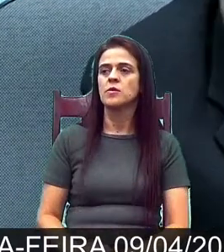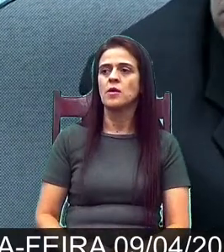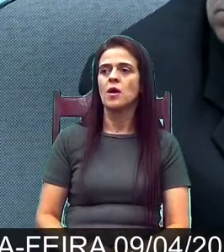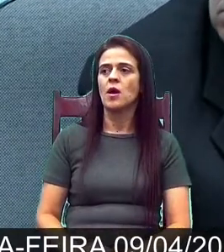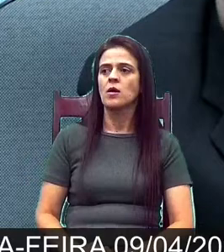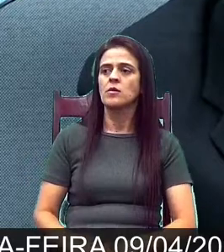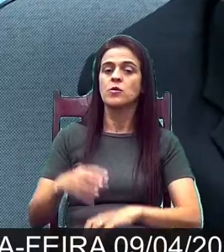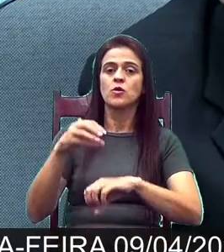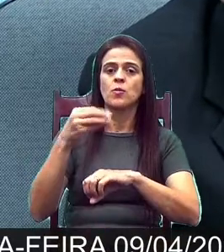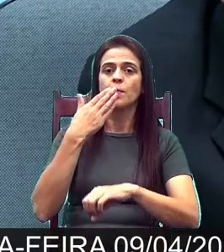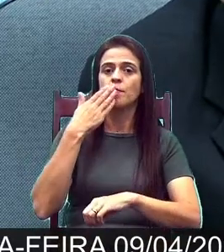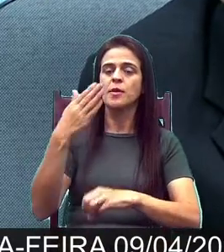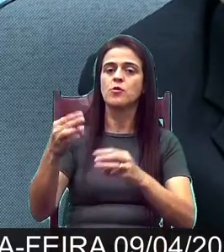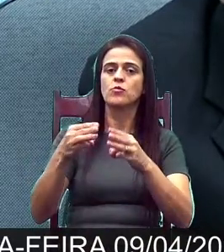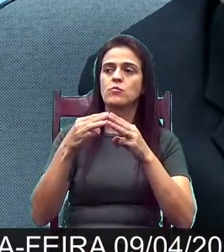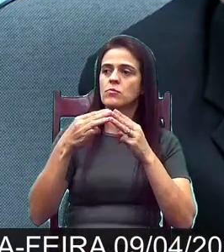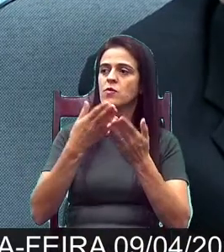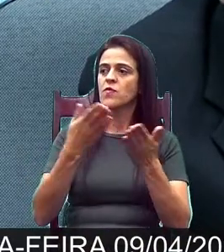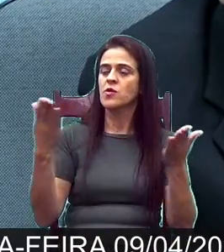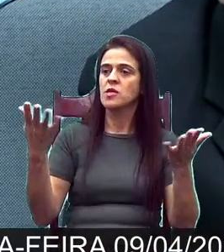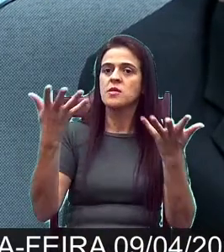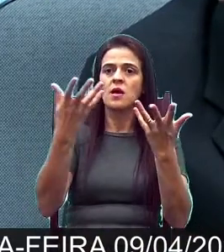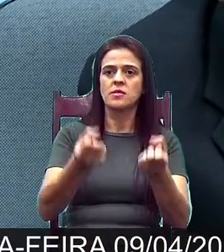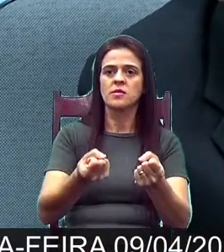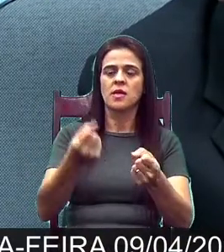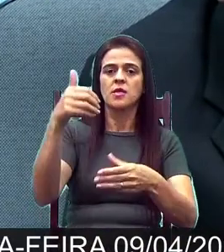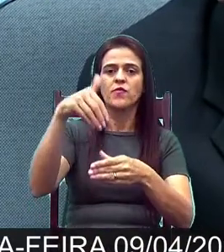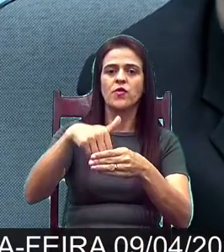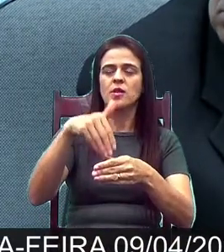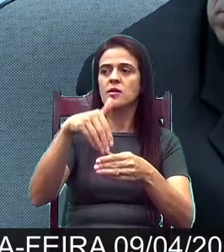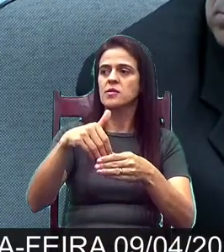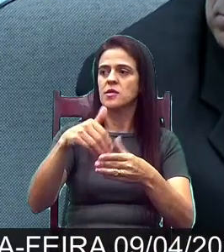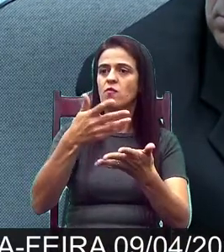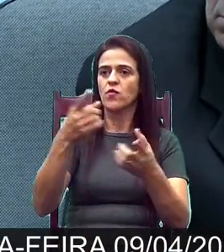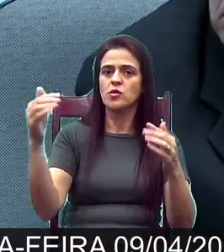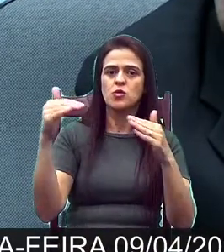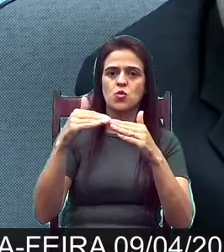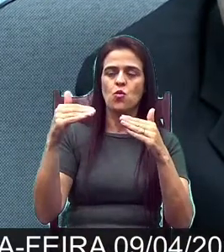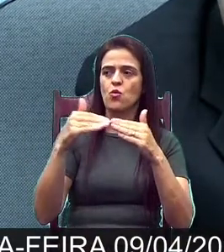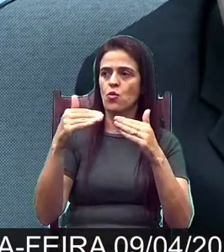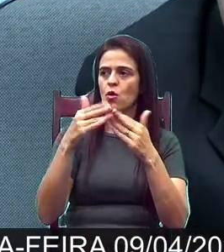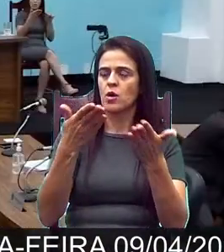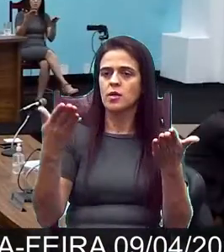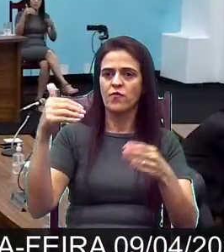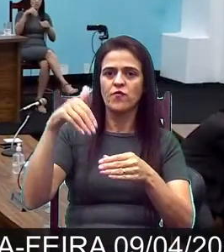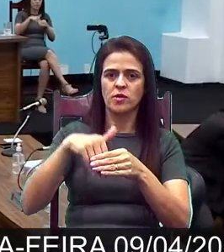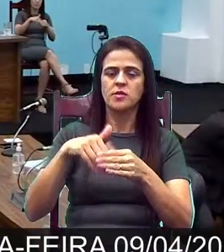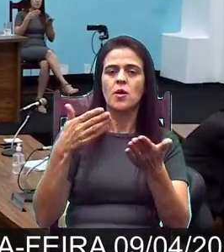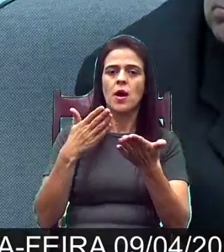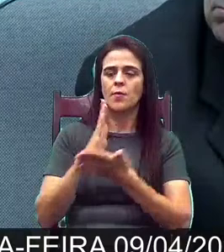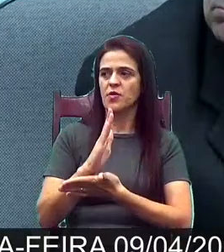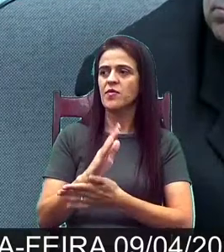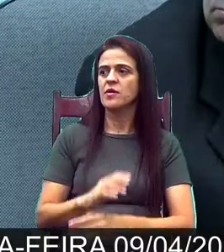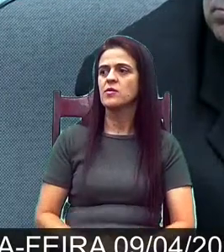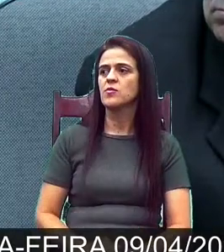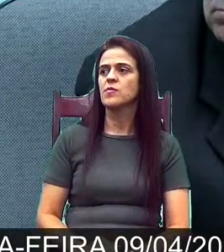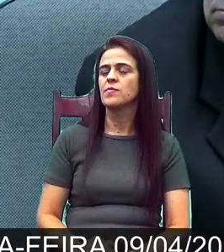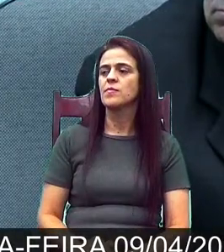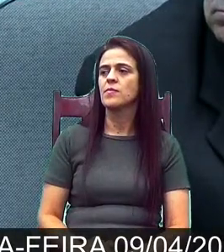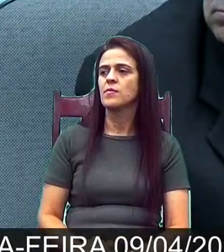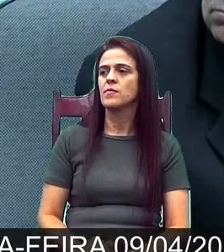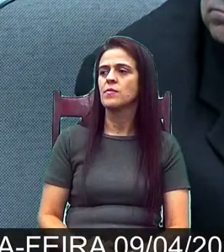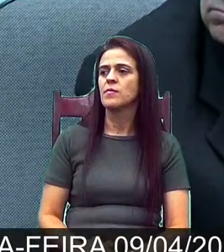as indicações. Em votação, quem estiver de acordo, permaneça como está. Aprovado.